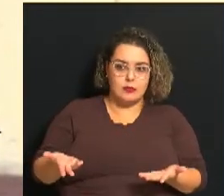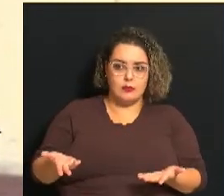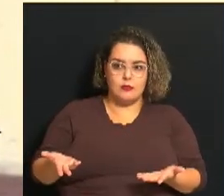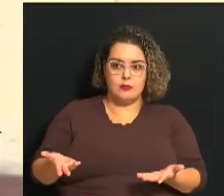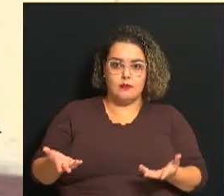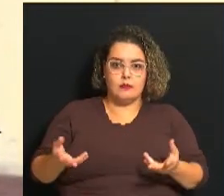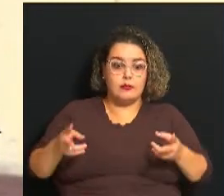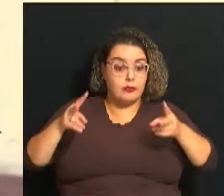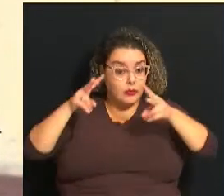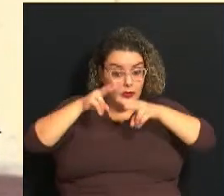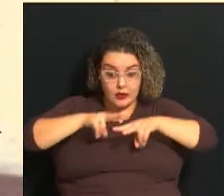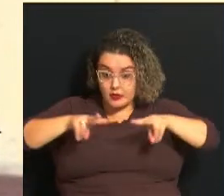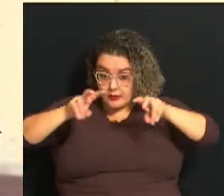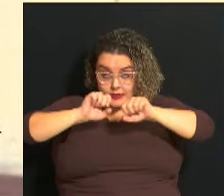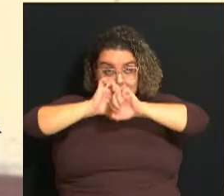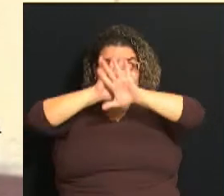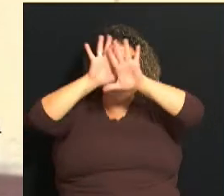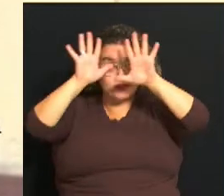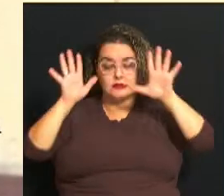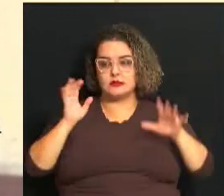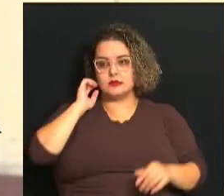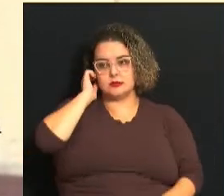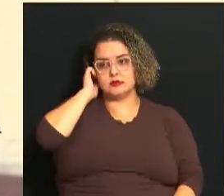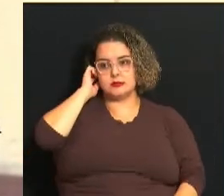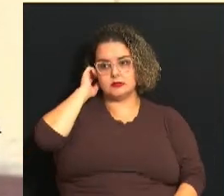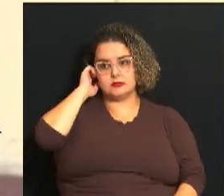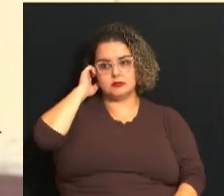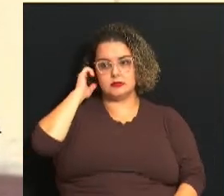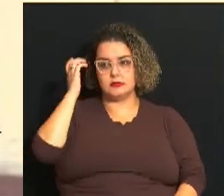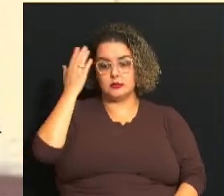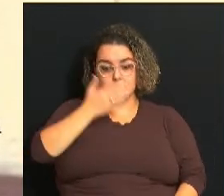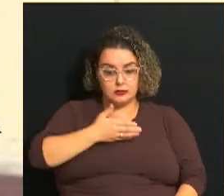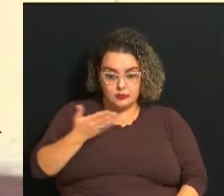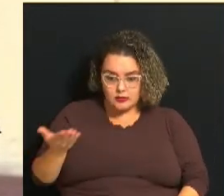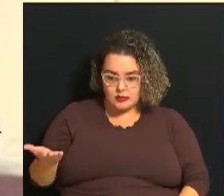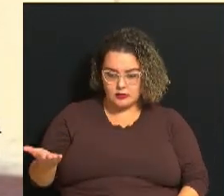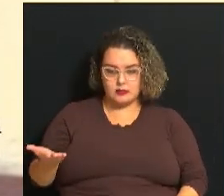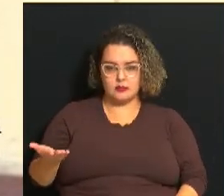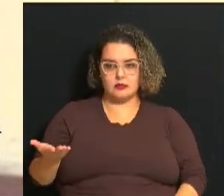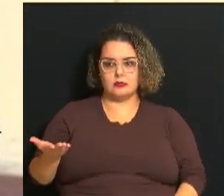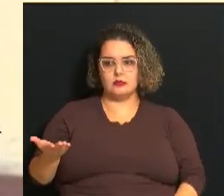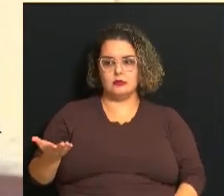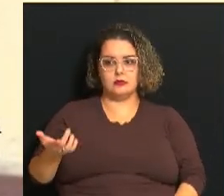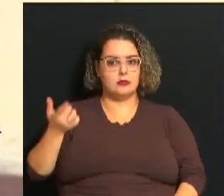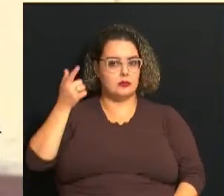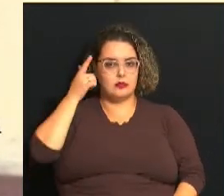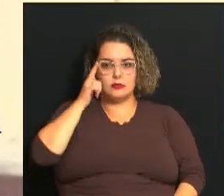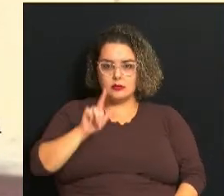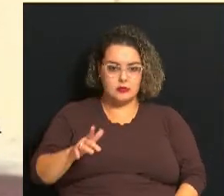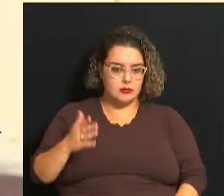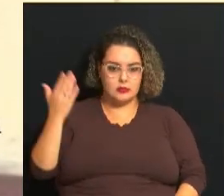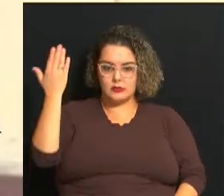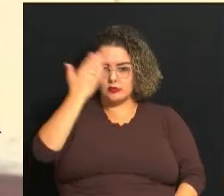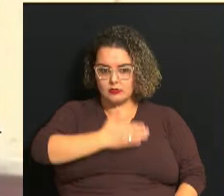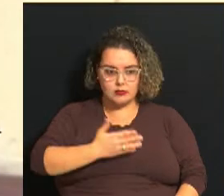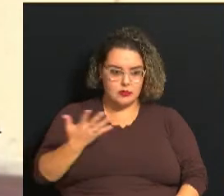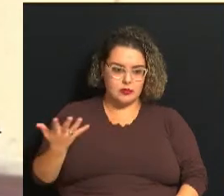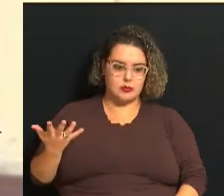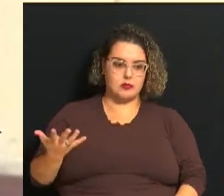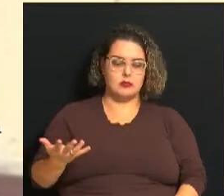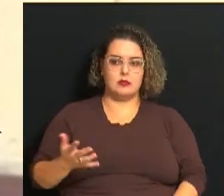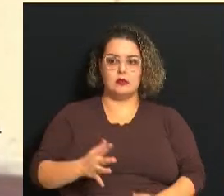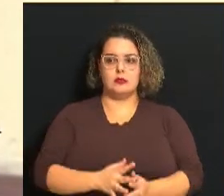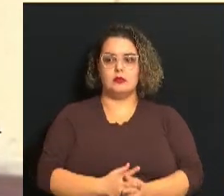nítido ali claro escancarado é comprovado e a gente não consegue comprovar né